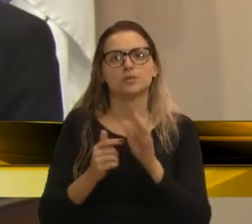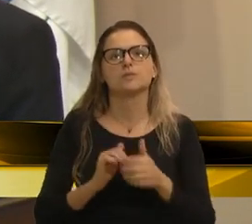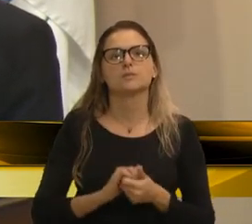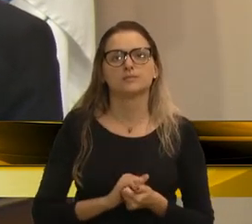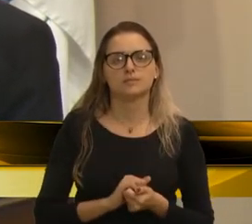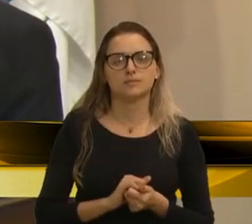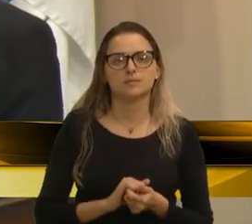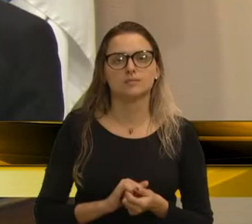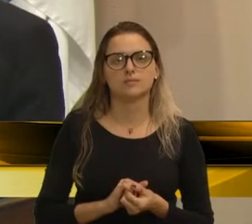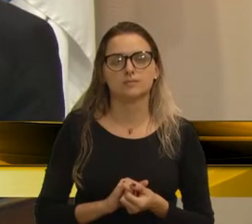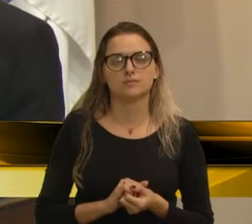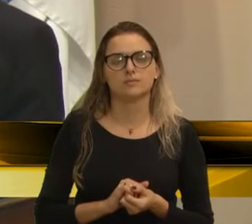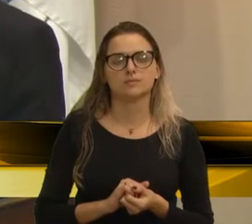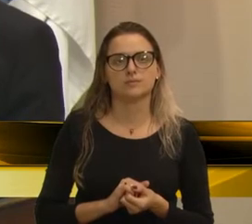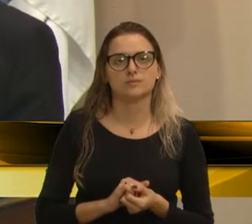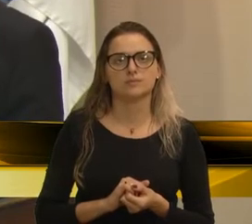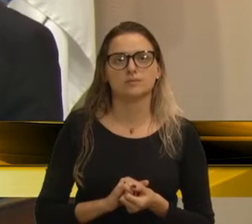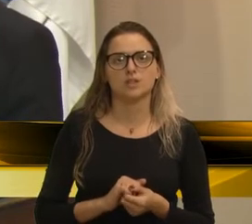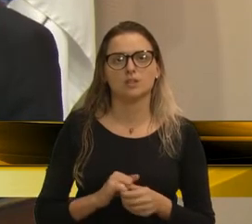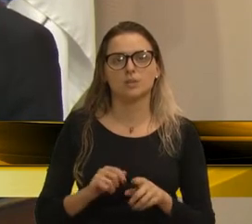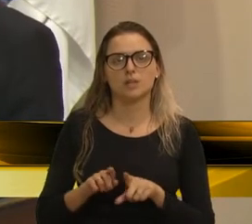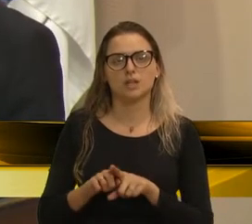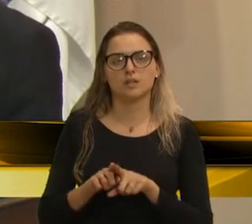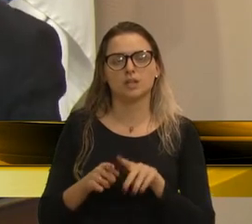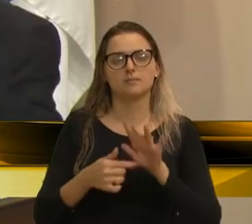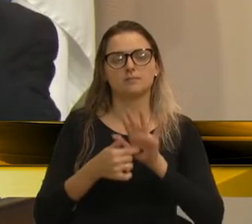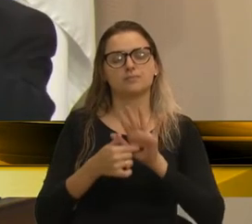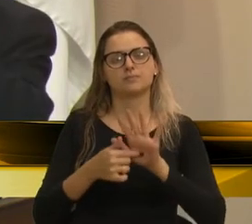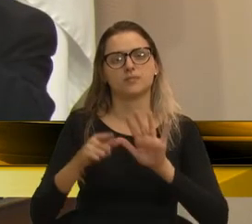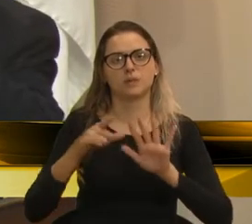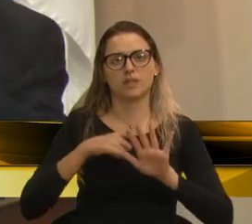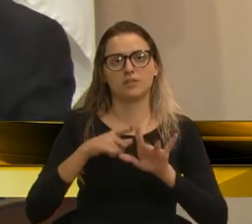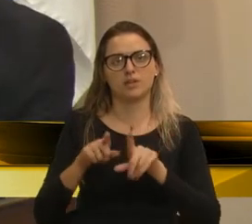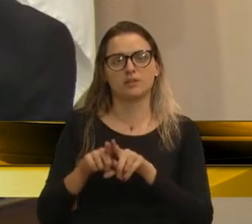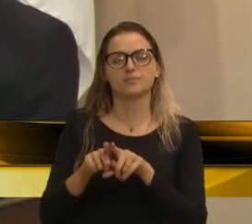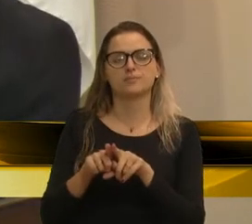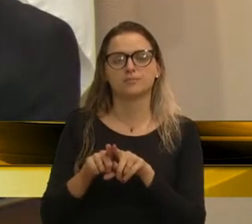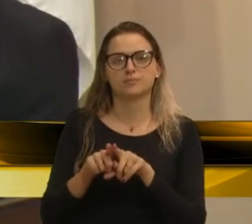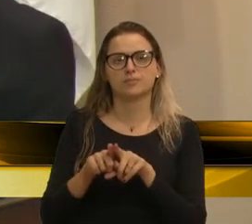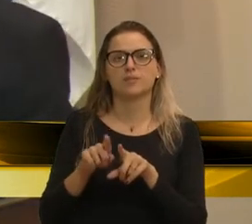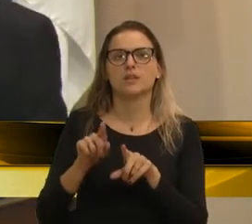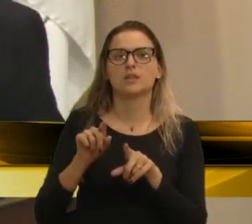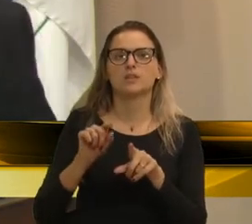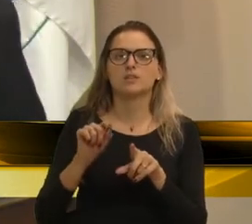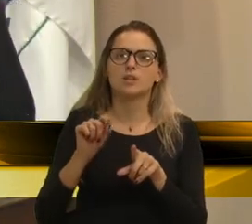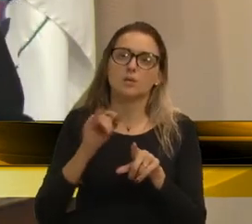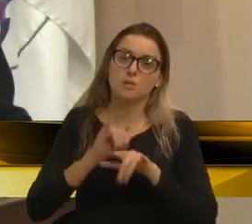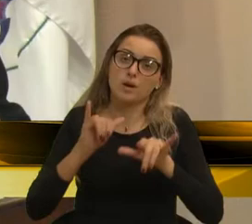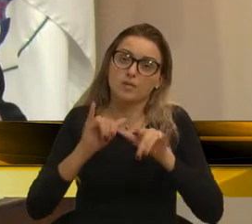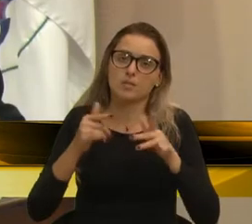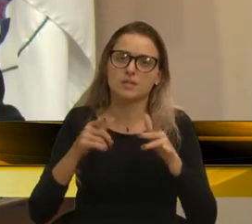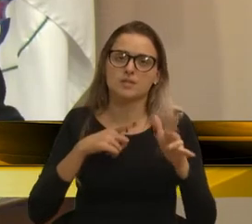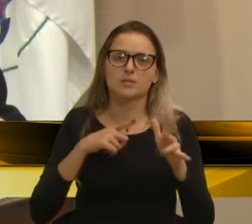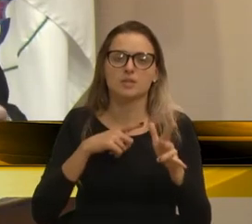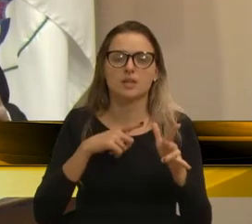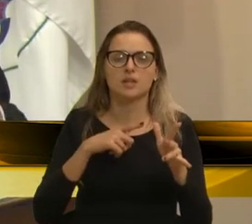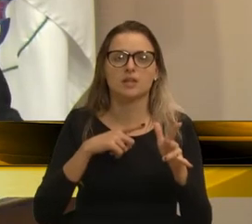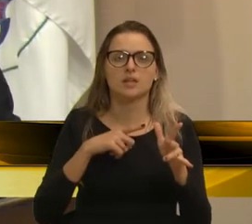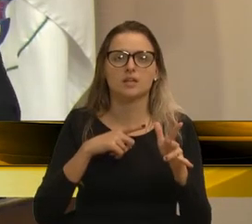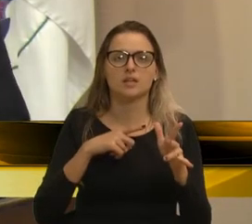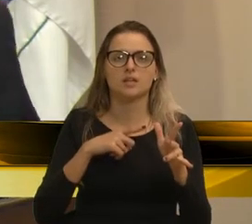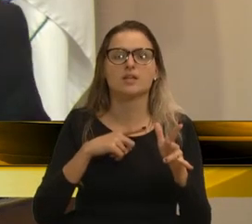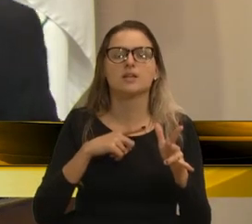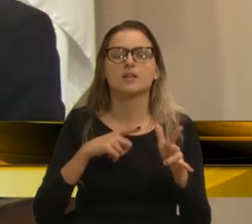isso, sinceramente, eu fiquei estarrecido ontem quando eu recebi o link de uma notícia em que